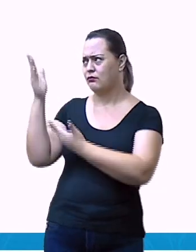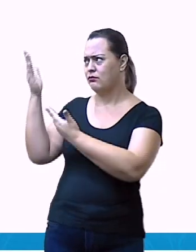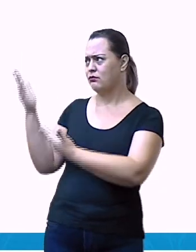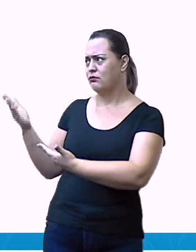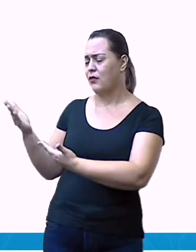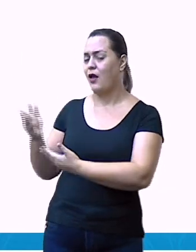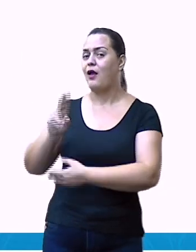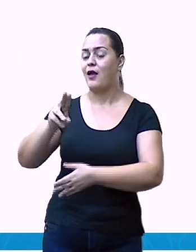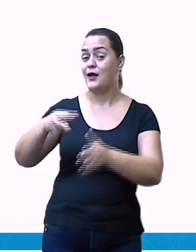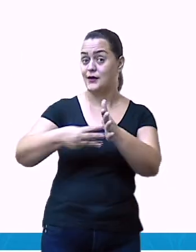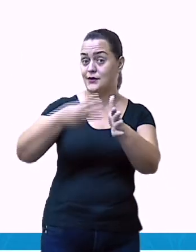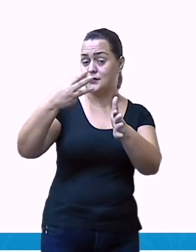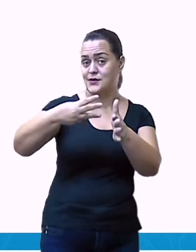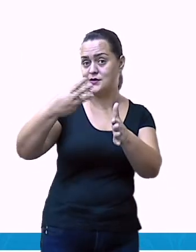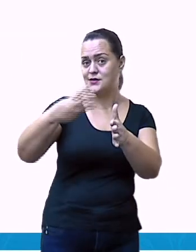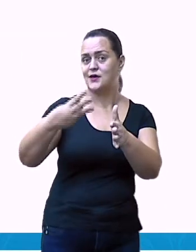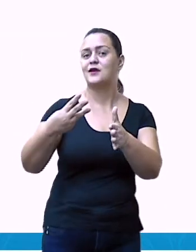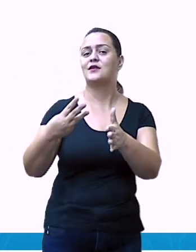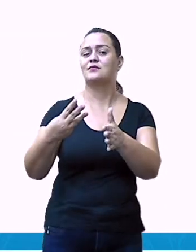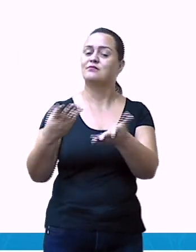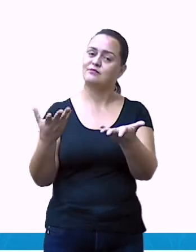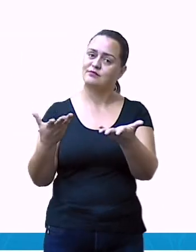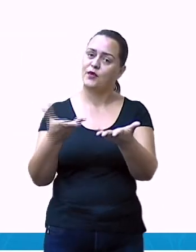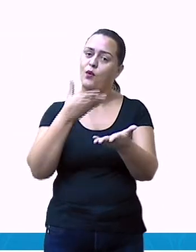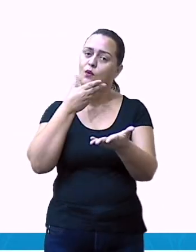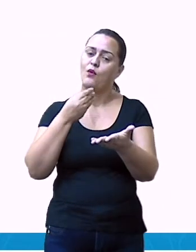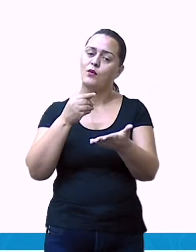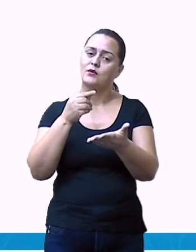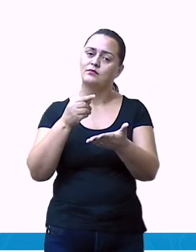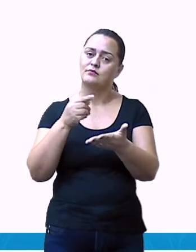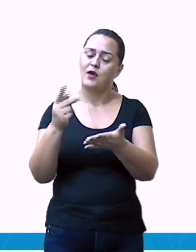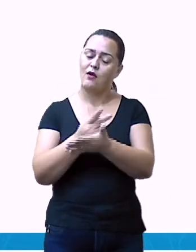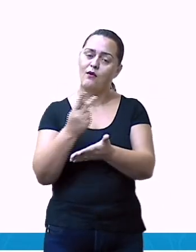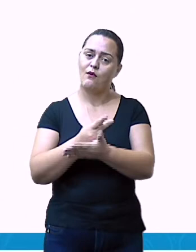Renato errou a terceira questão.